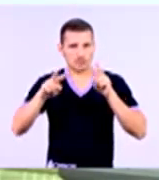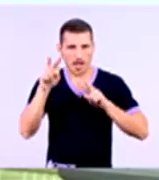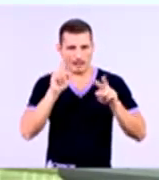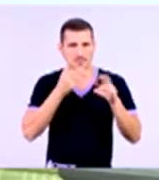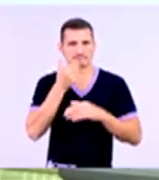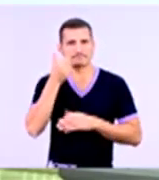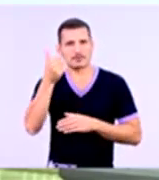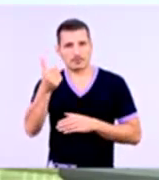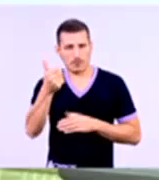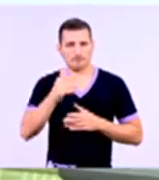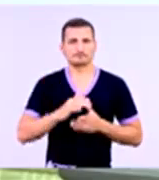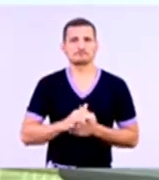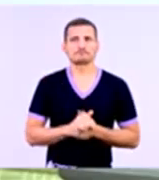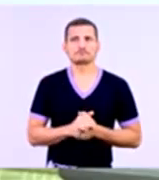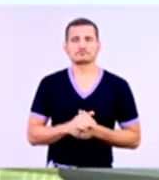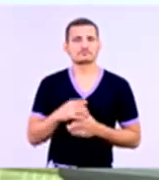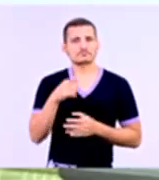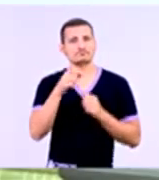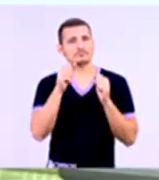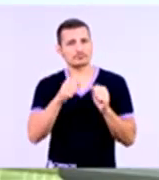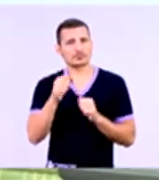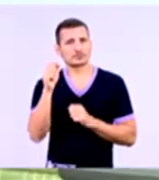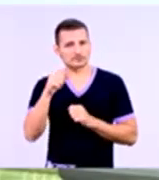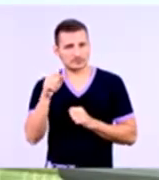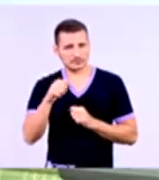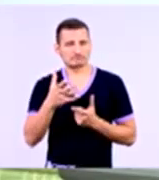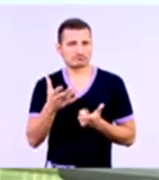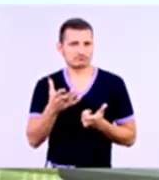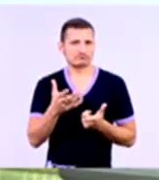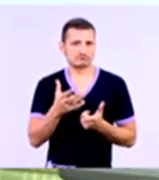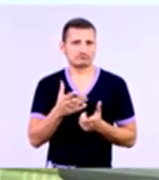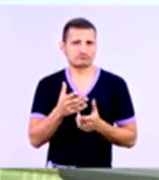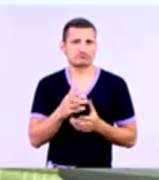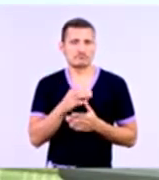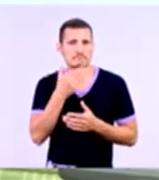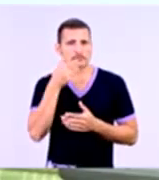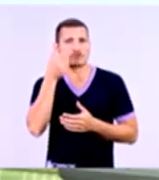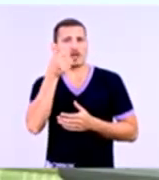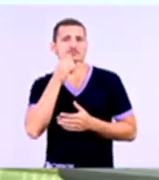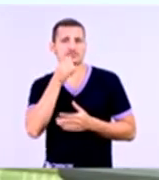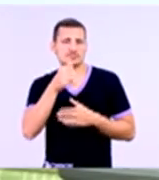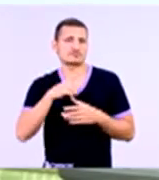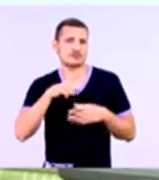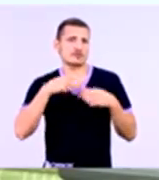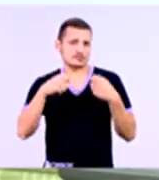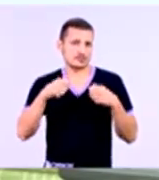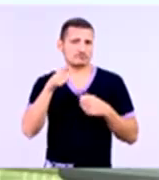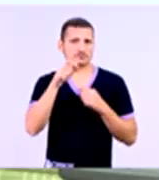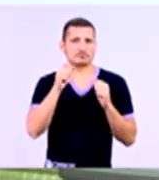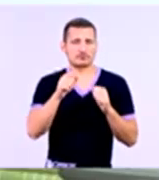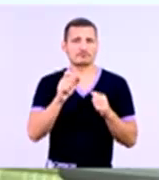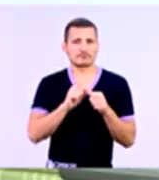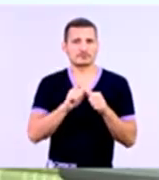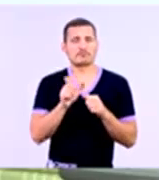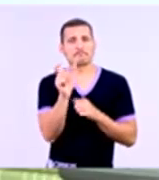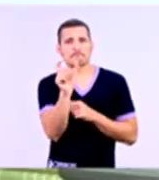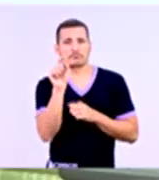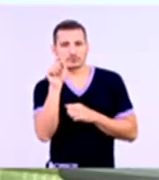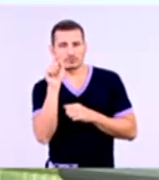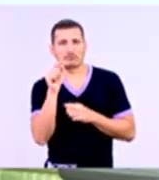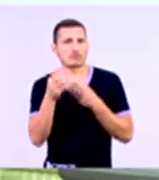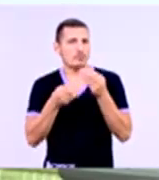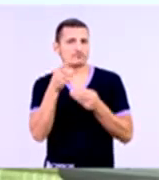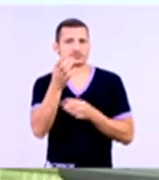aprimorados. Obviamente, eles podem sim ser customizados. Se houver necessidade, você pode fazer o botão da forma que quiser. Não precisa